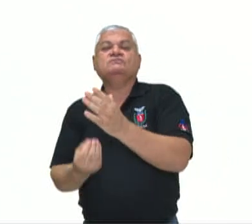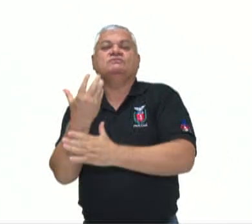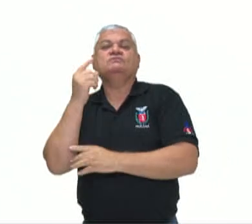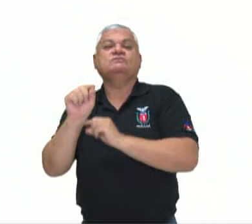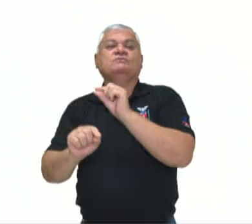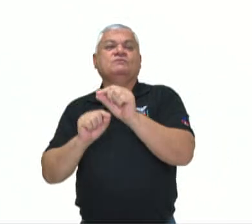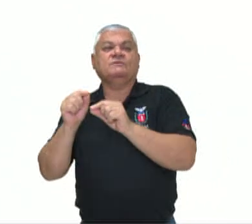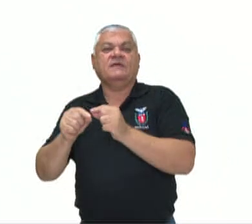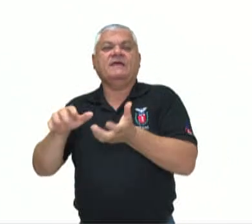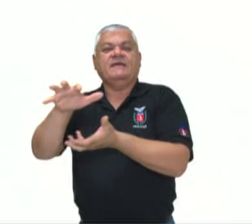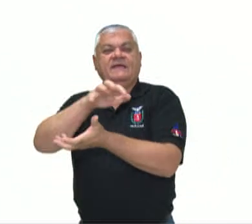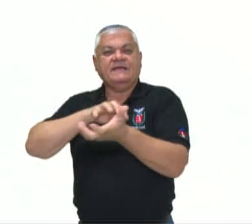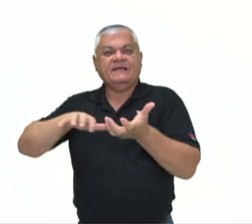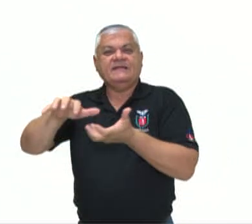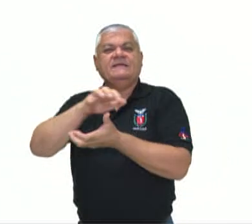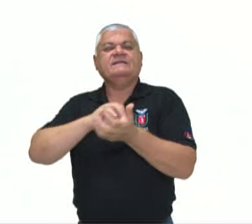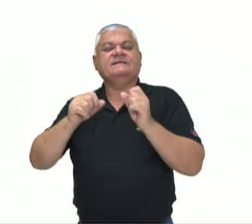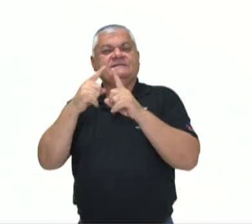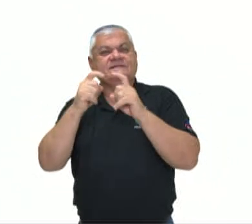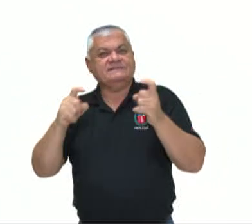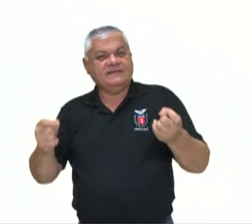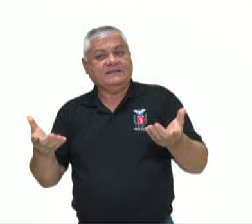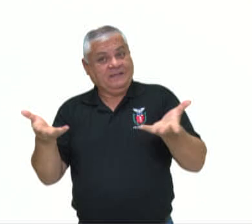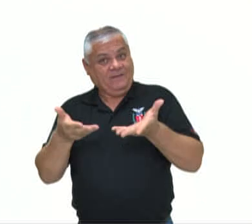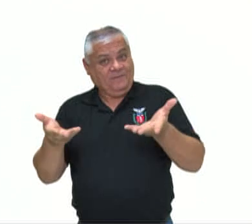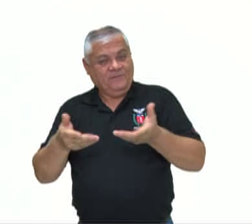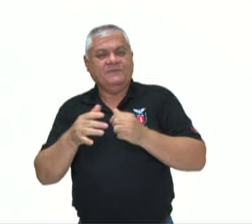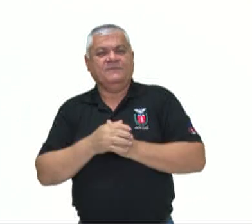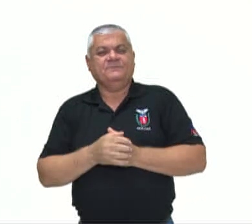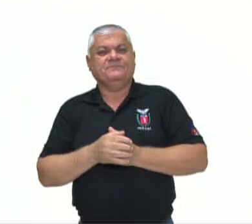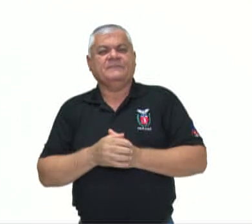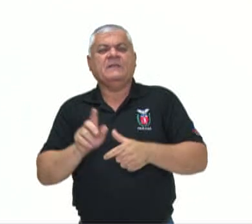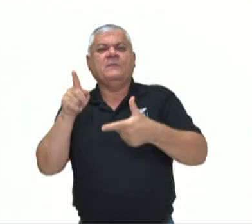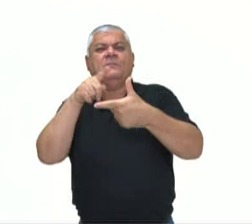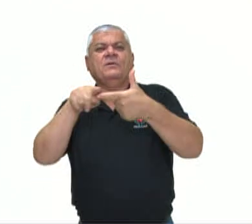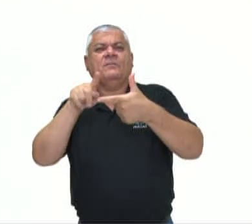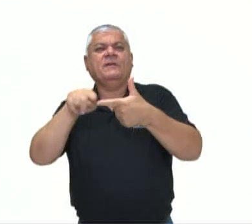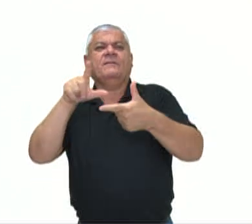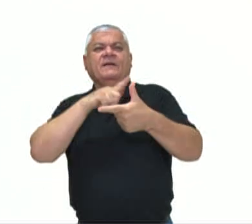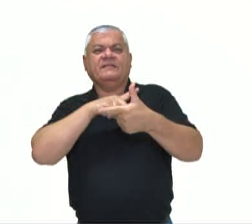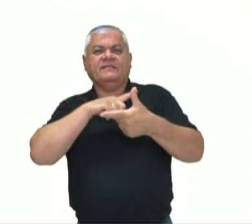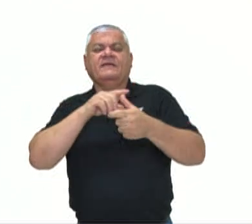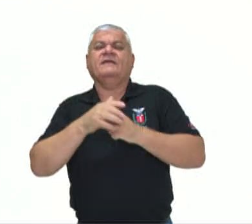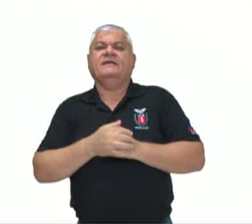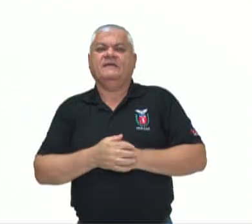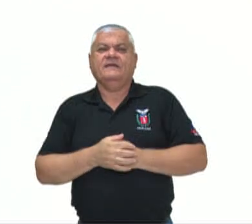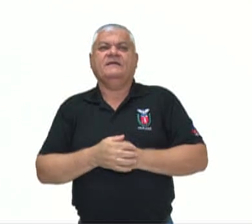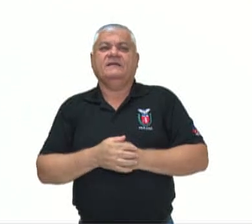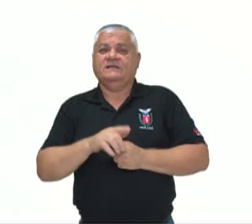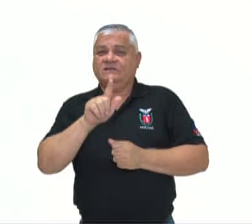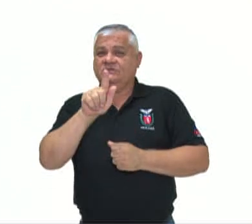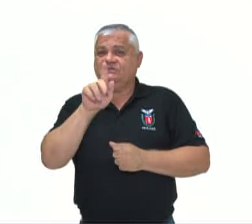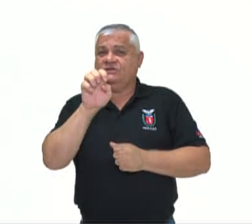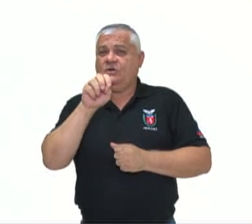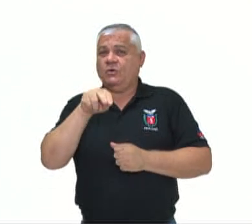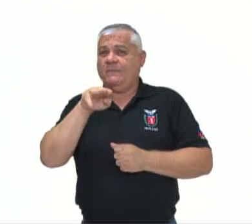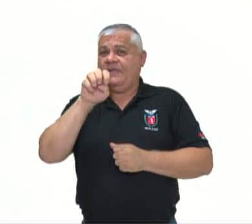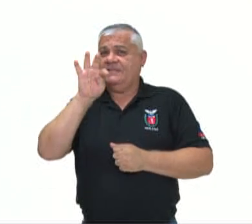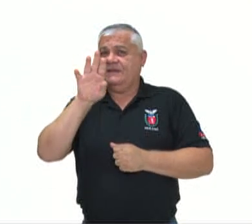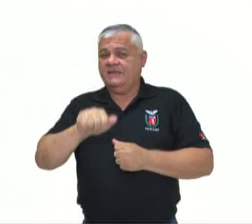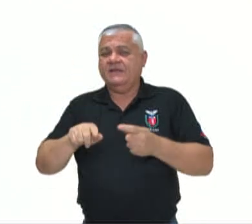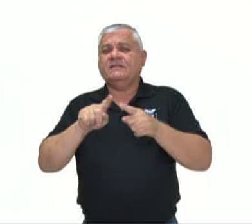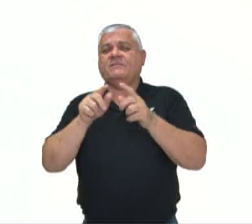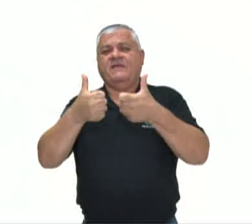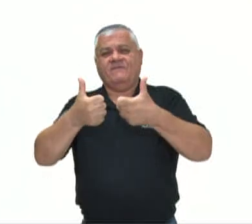de crise da ciência moderna. Dentre esses problemas, aí nós temos as geometrias não euclidianas e a física